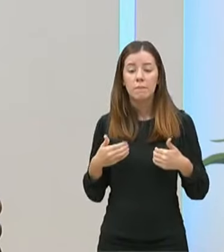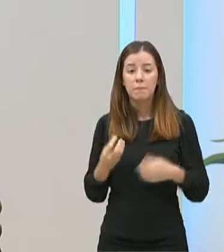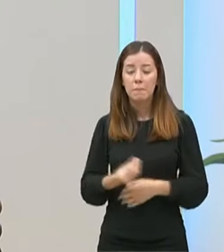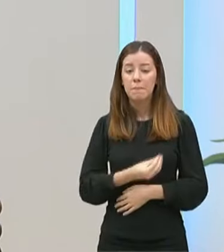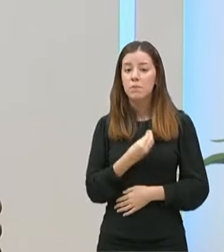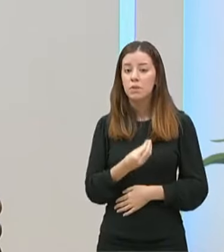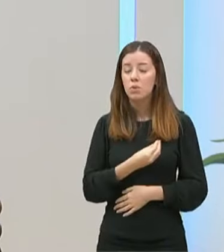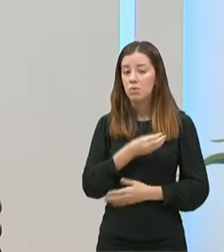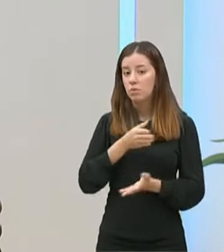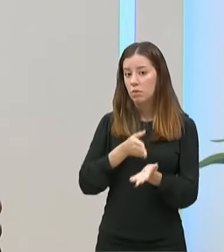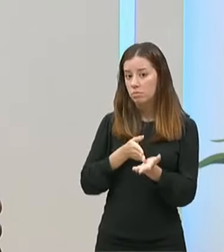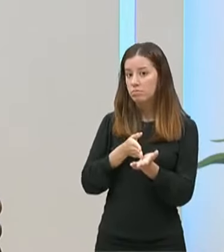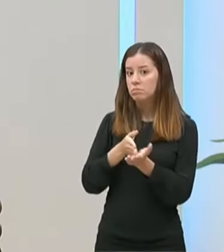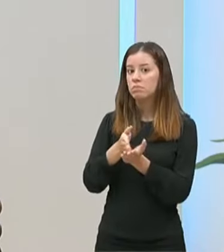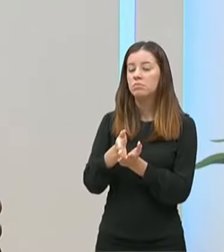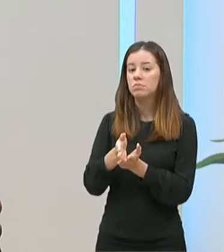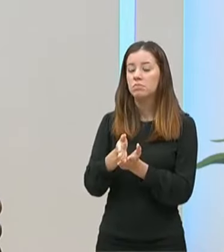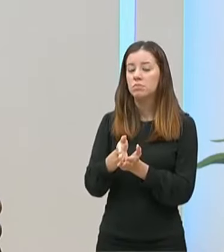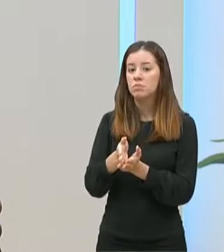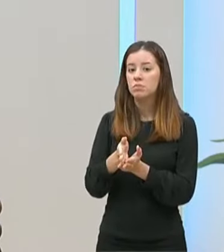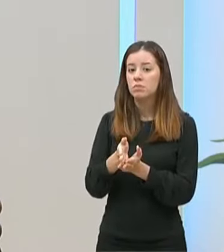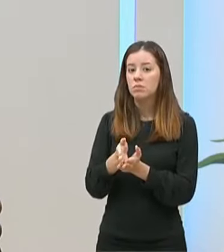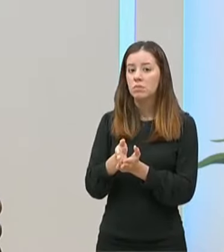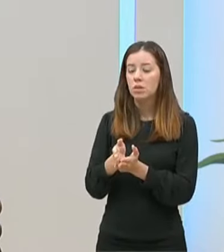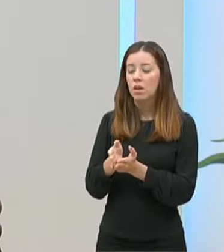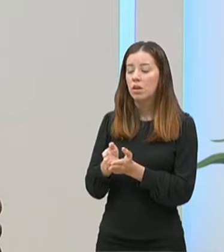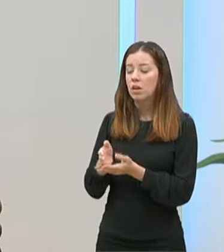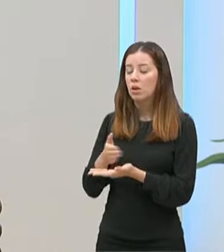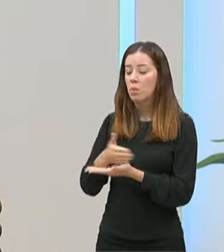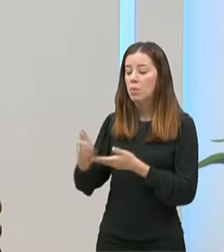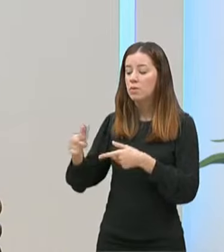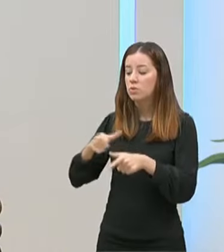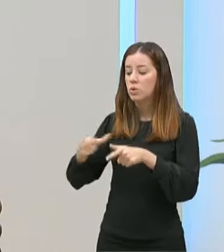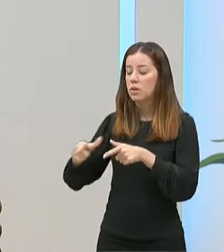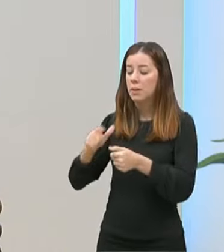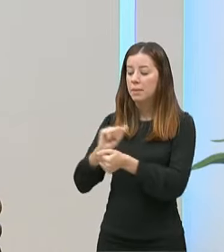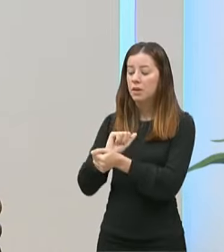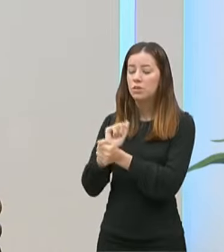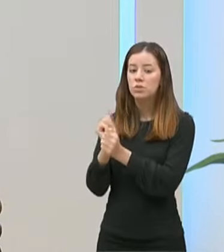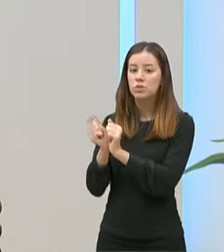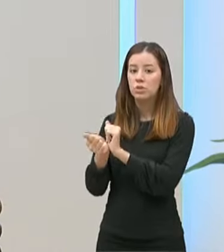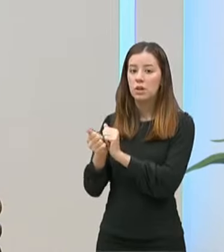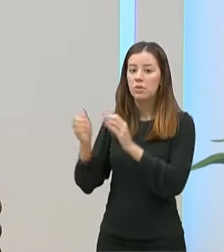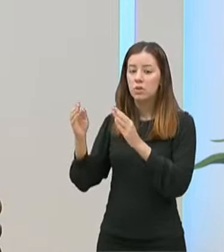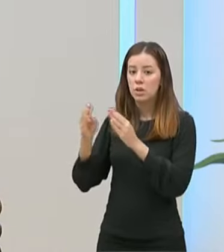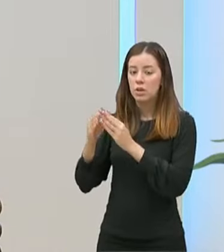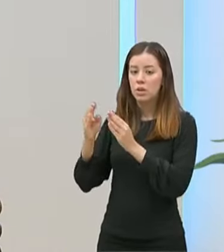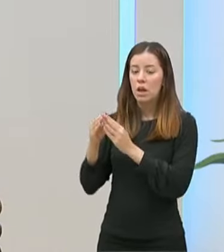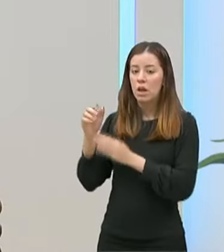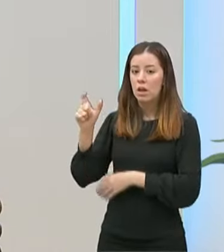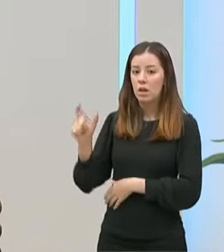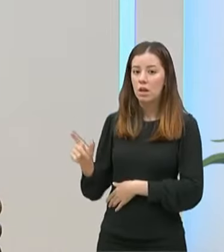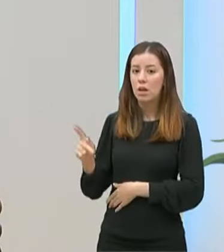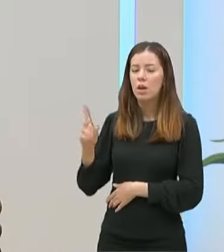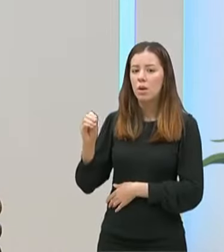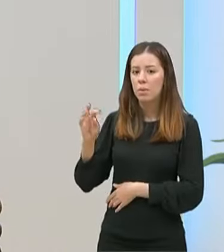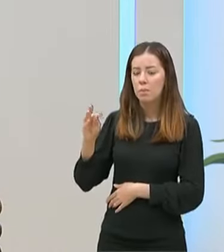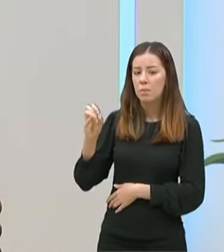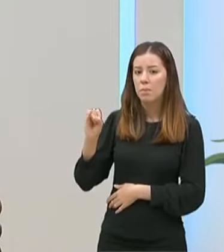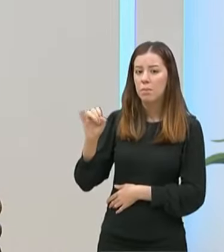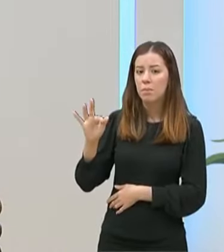assim: vendo, pois, o seu senhor, que o Senhor estava com ele, e que tudo o que